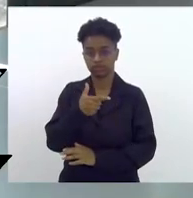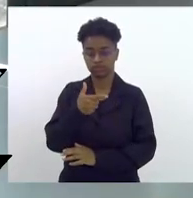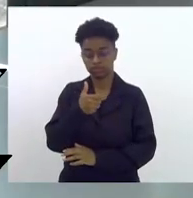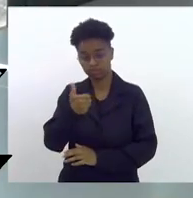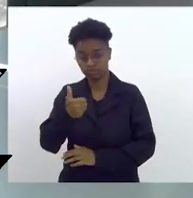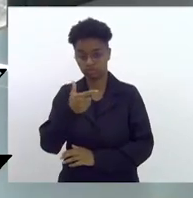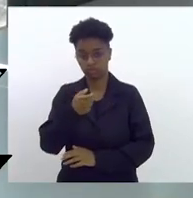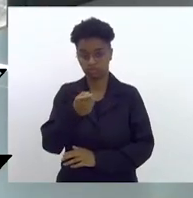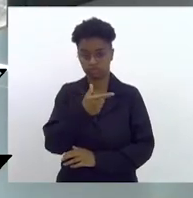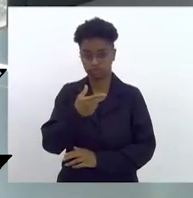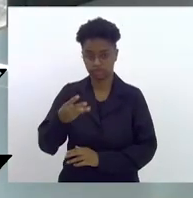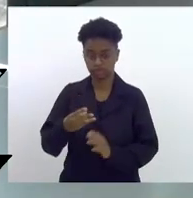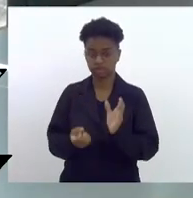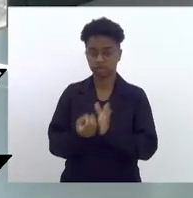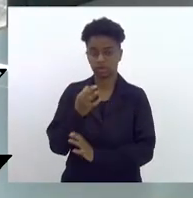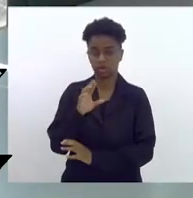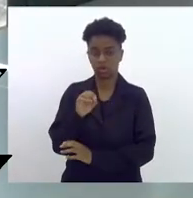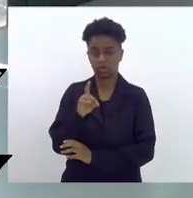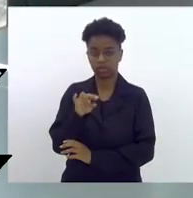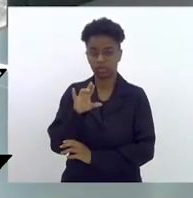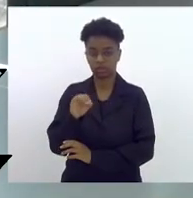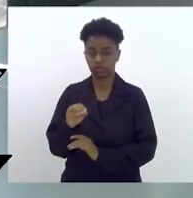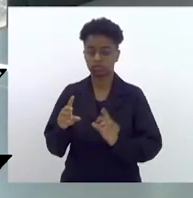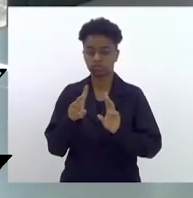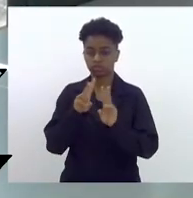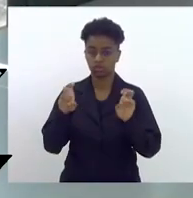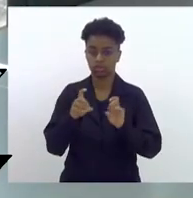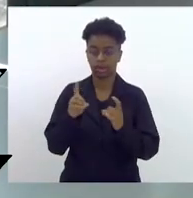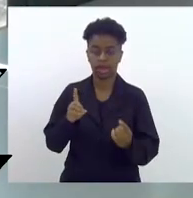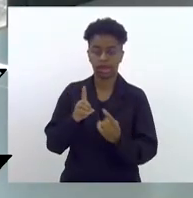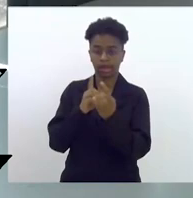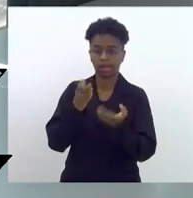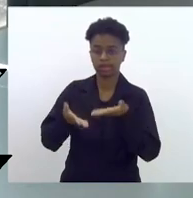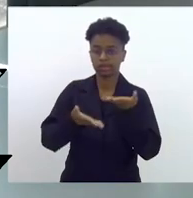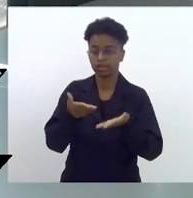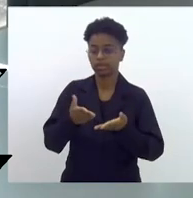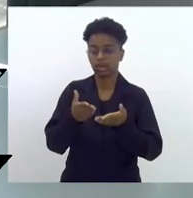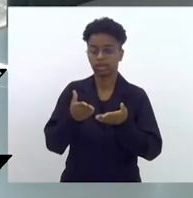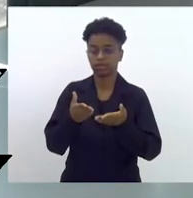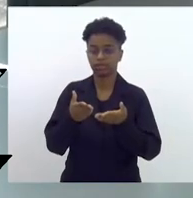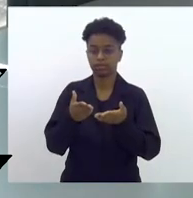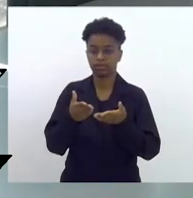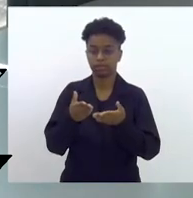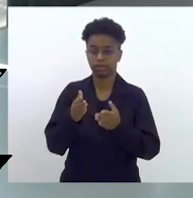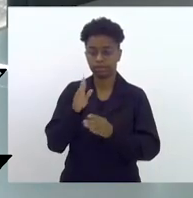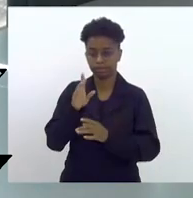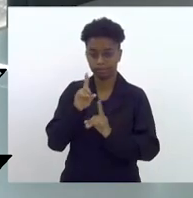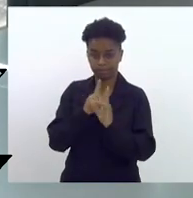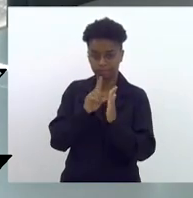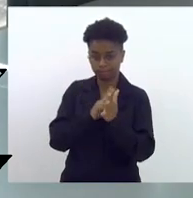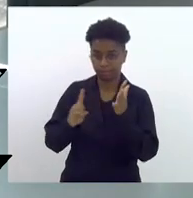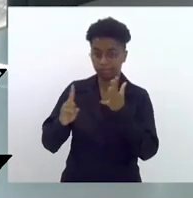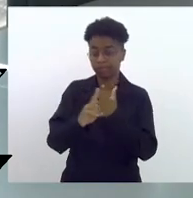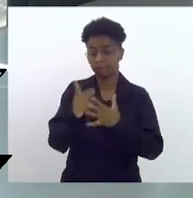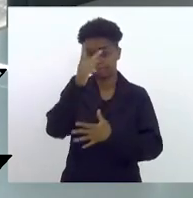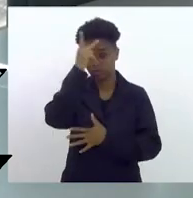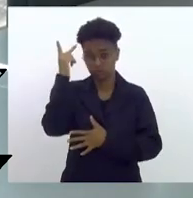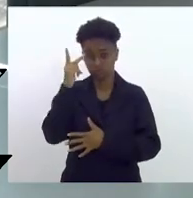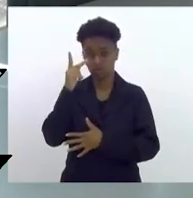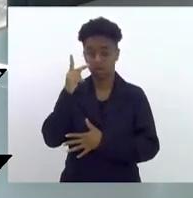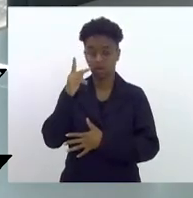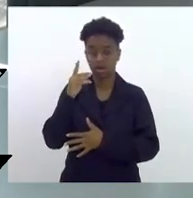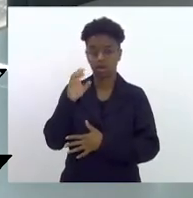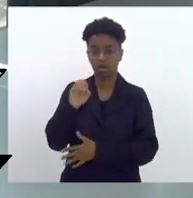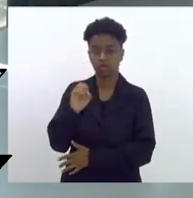autoria Deputado Rodrigo Amorim que dispõe sobre o atendimento preferencial as pessoas ostomizadas nos locais que especifica e dá